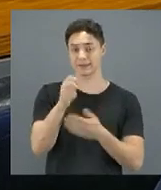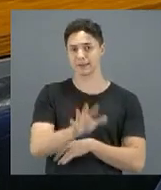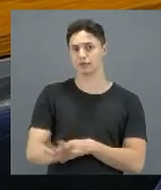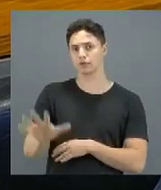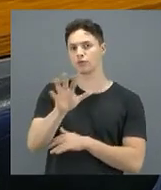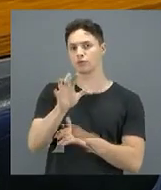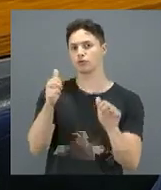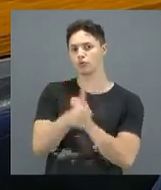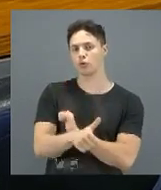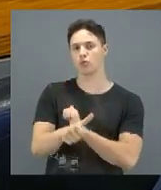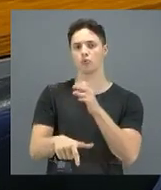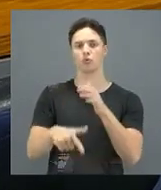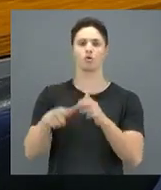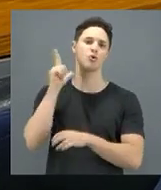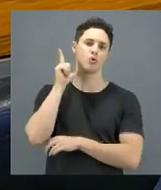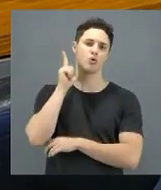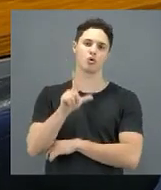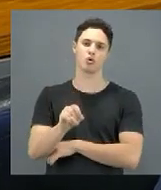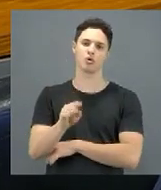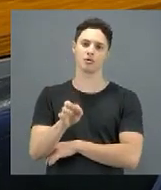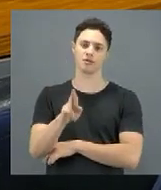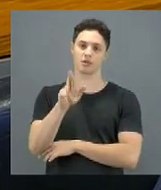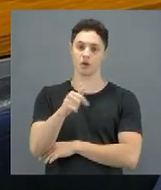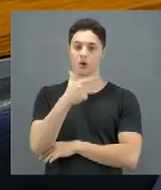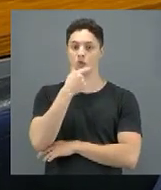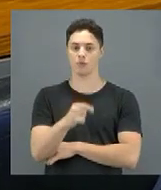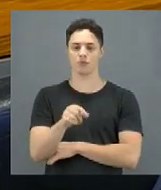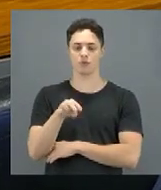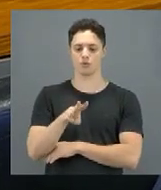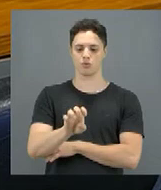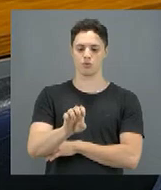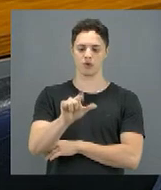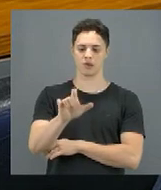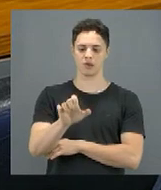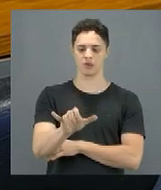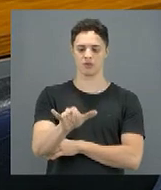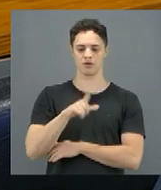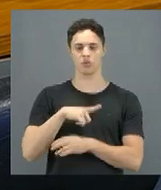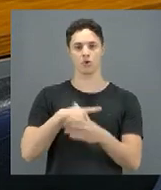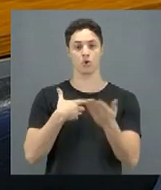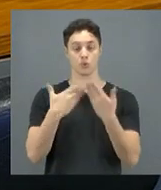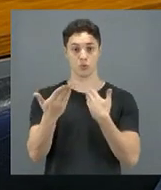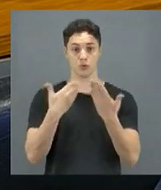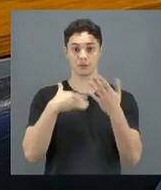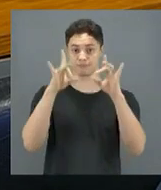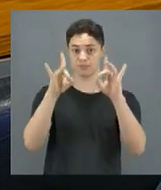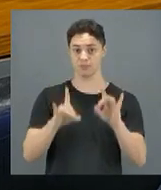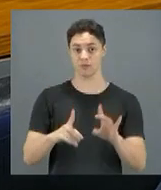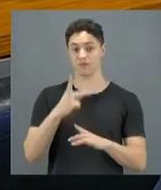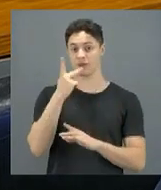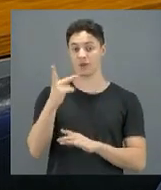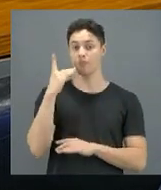Jogos e Loterias, Wesley Cardia, que narrou em uma conversa reservada que foi abordado